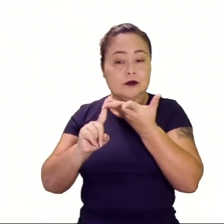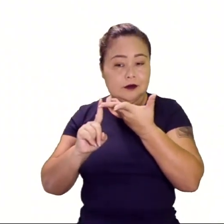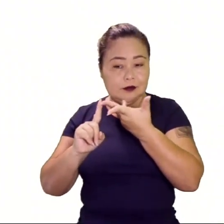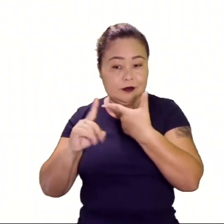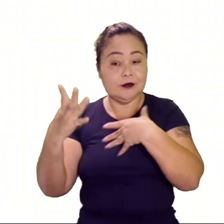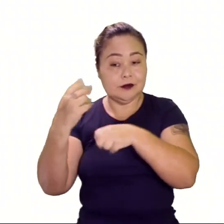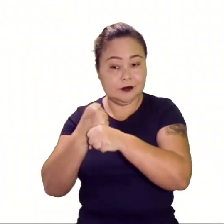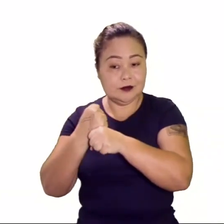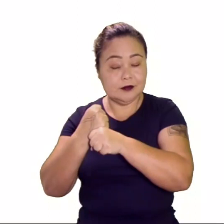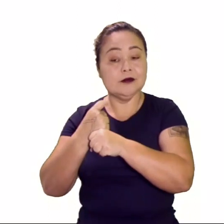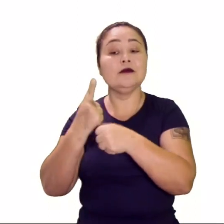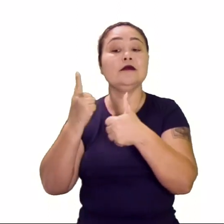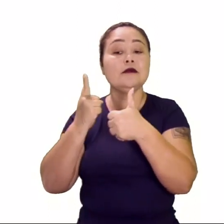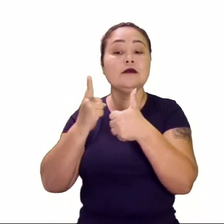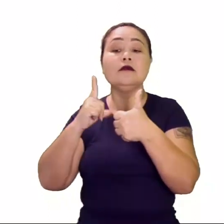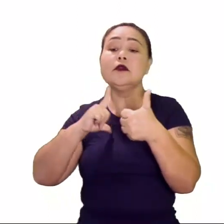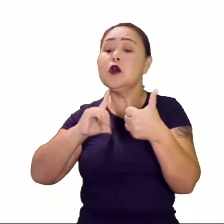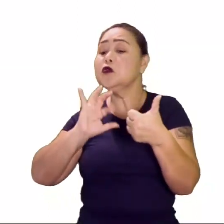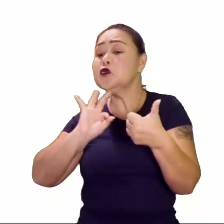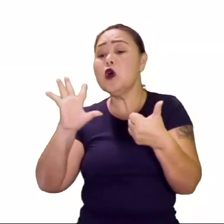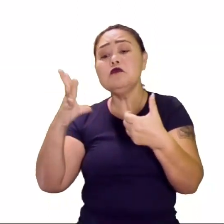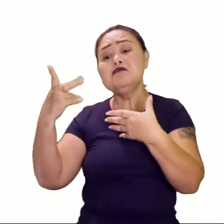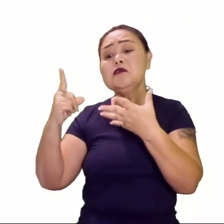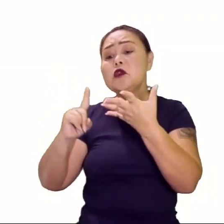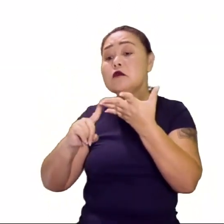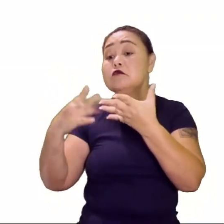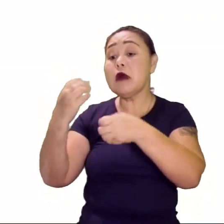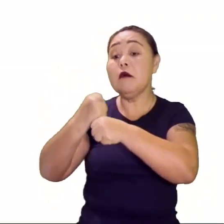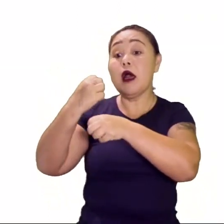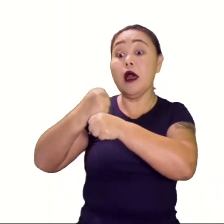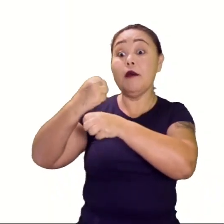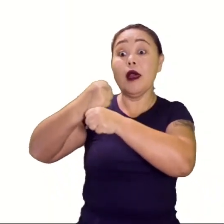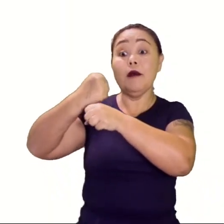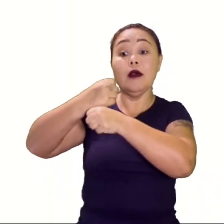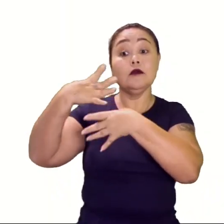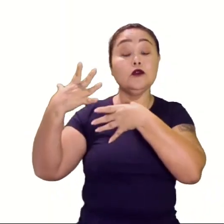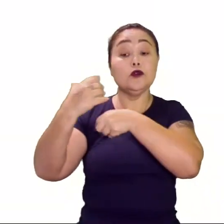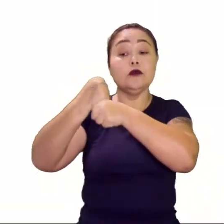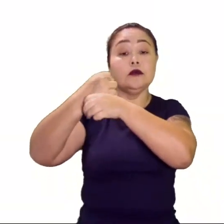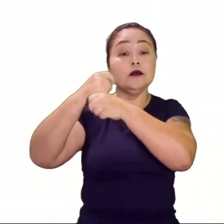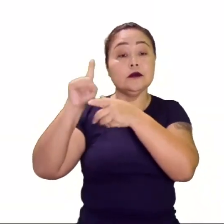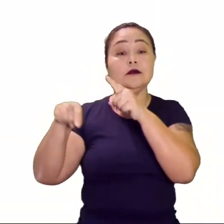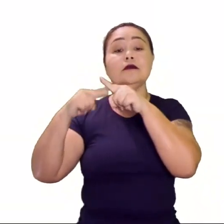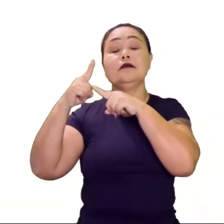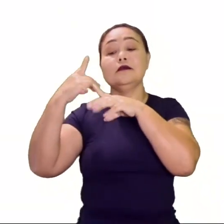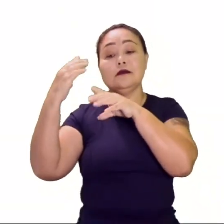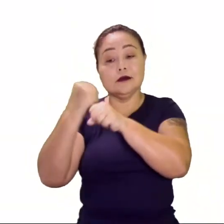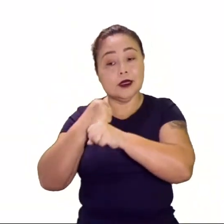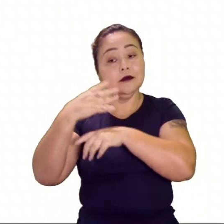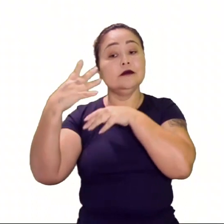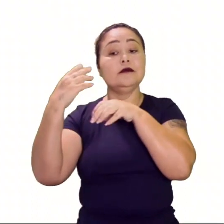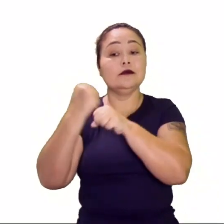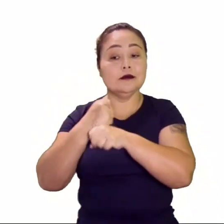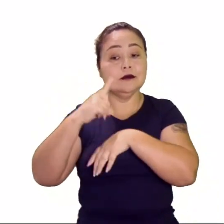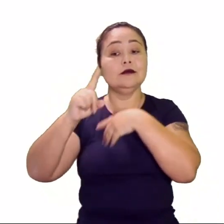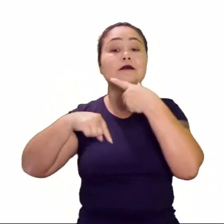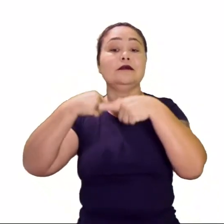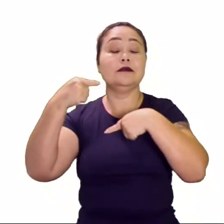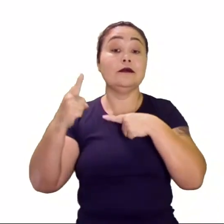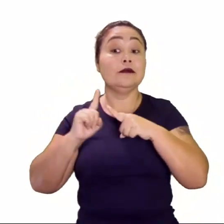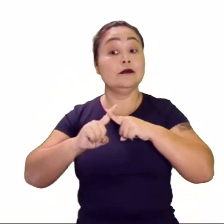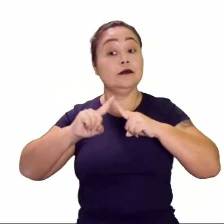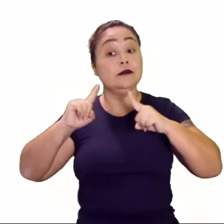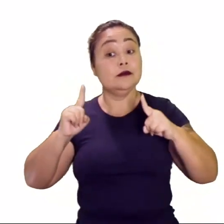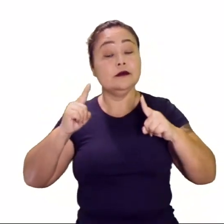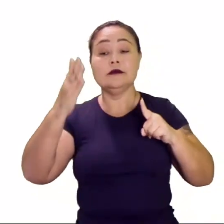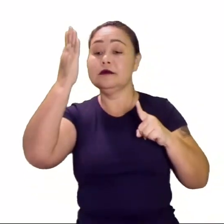soma desses 8 primeiros termos, bastava a gente somar aqui, né? 8 mais 5, mais 11, mais 14 e assim por diante.